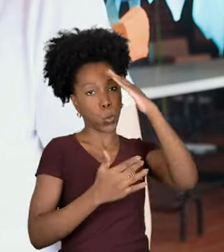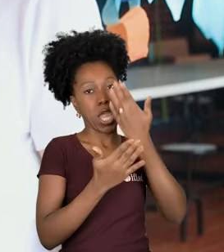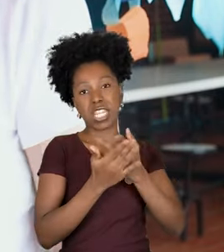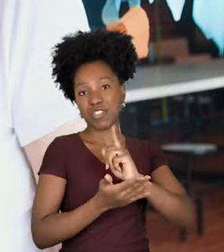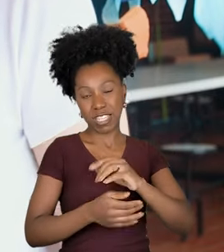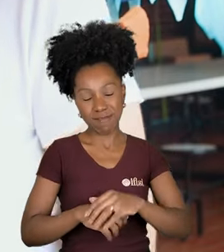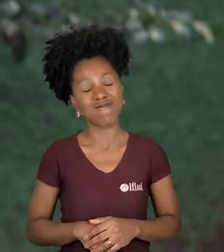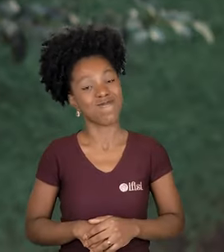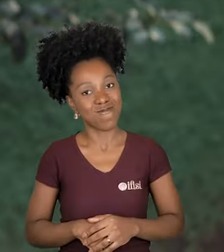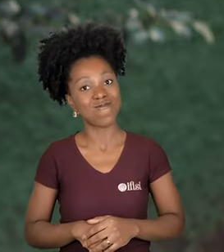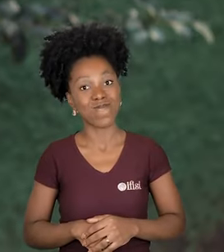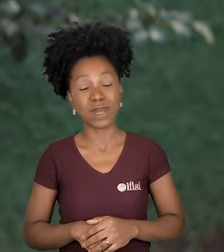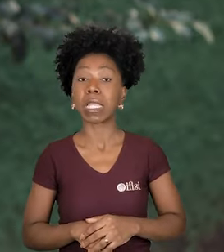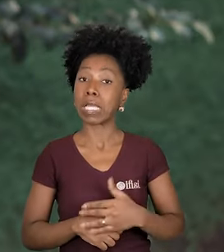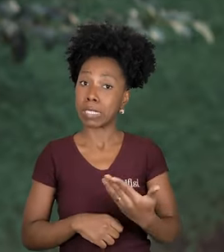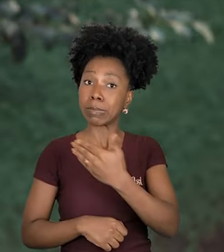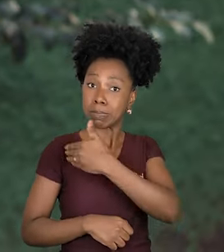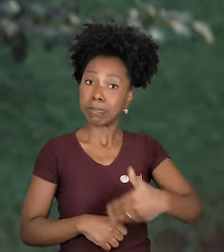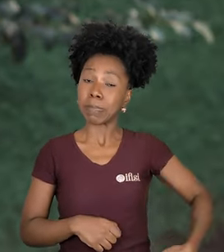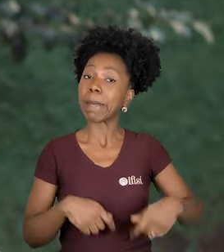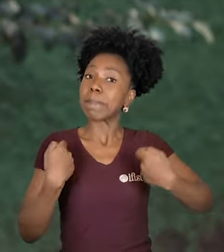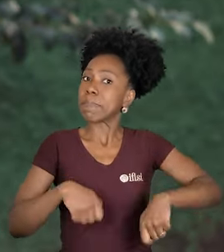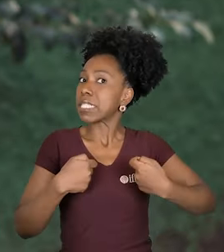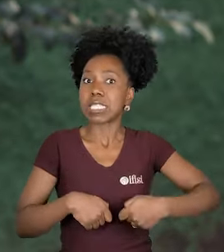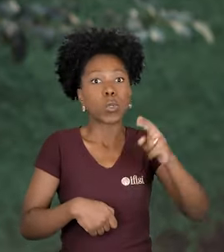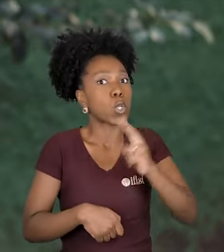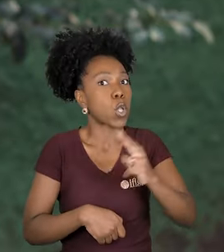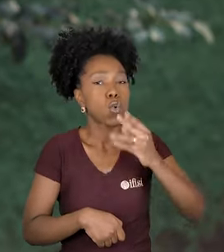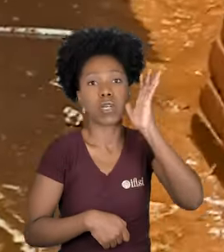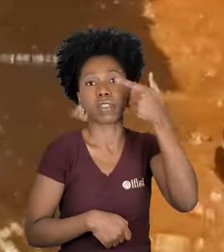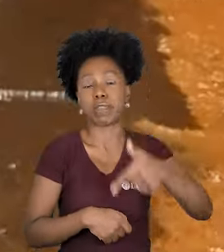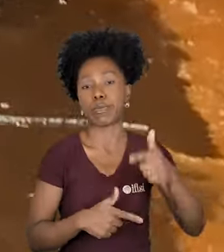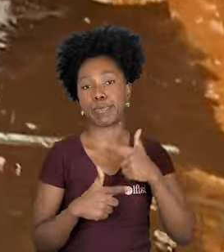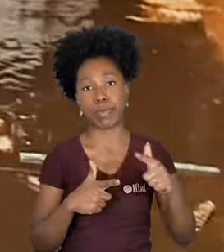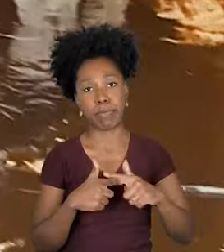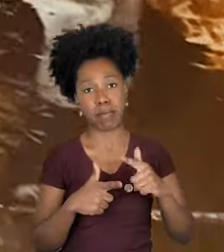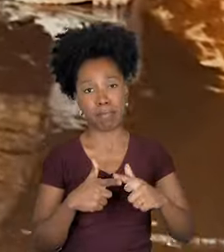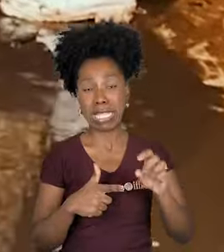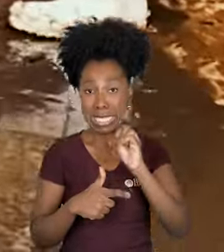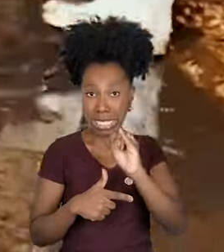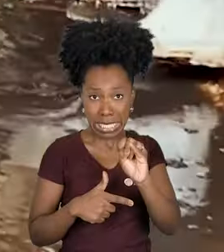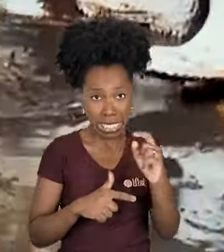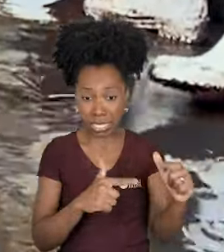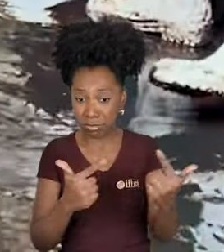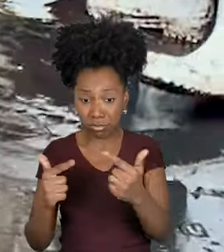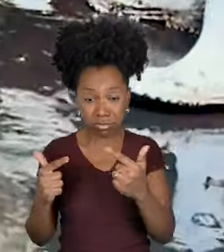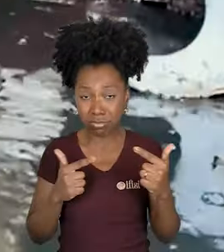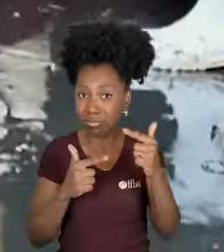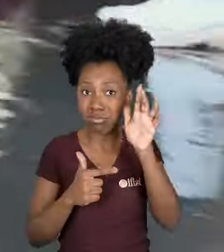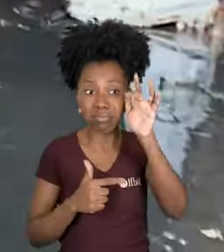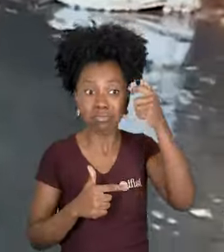importavam tão pouco com as pessoas. O poder público também precisa rapidamente solucionar esses problemas. Porque se a gente não tiver essa